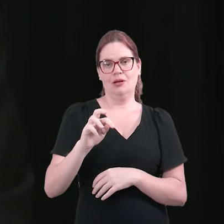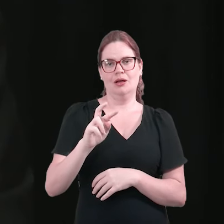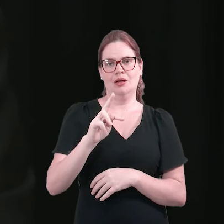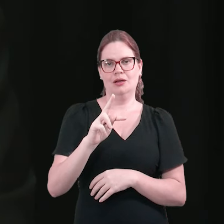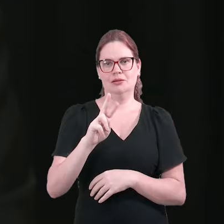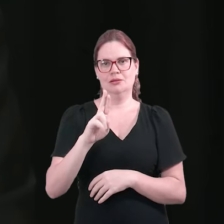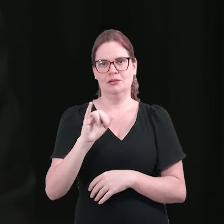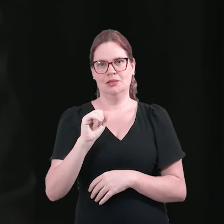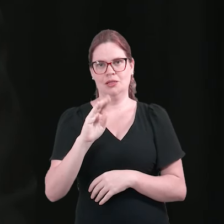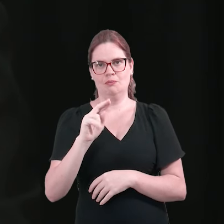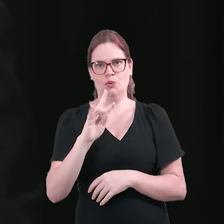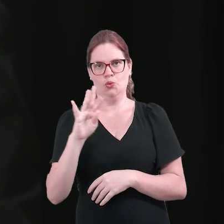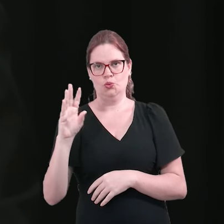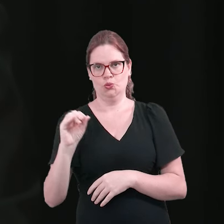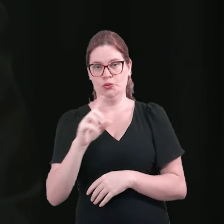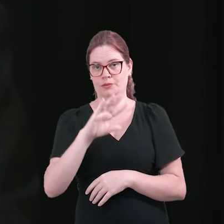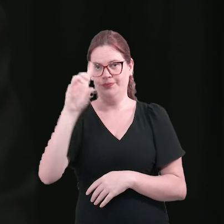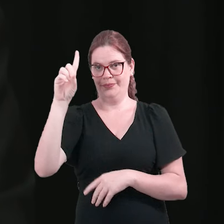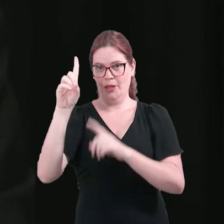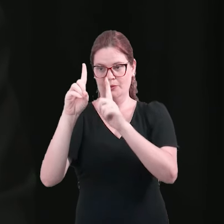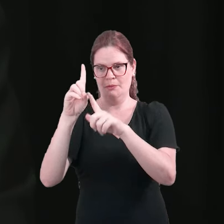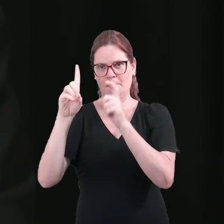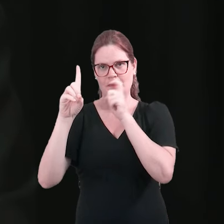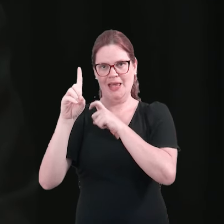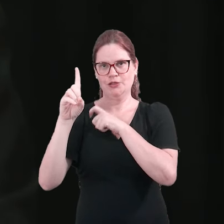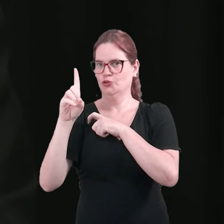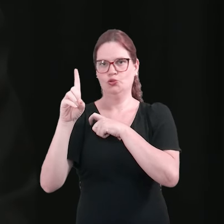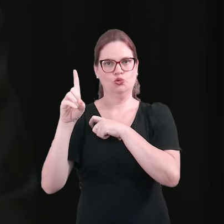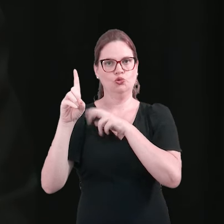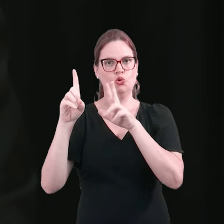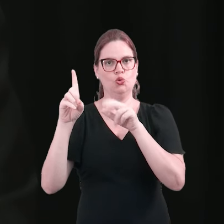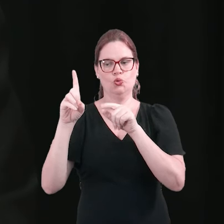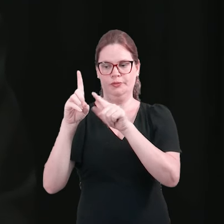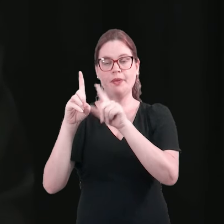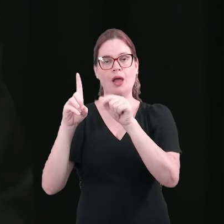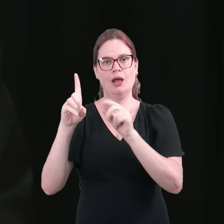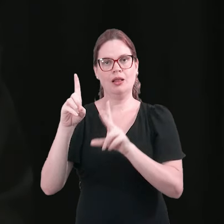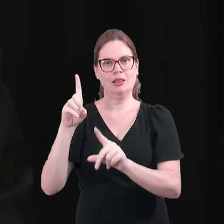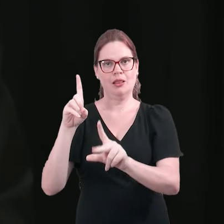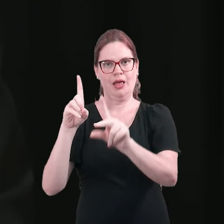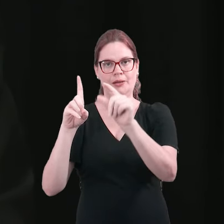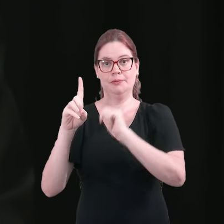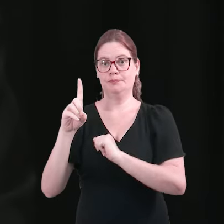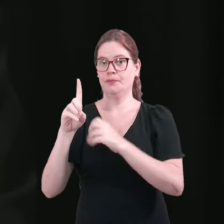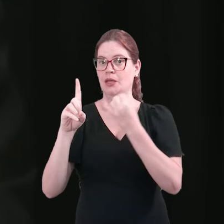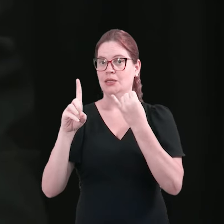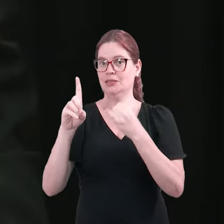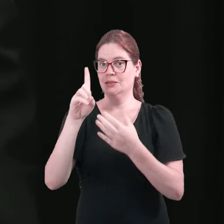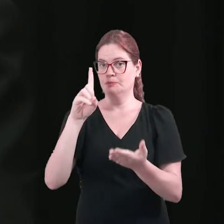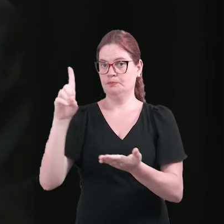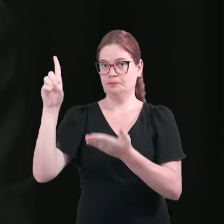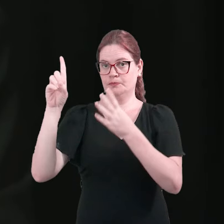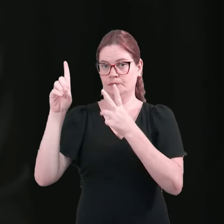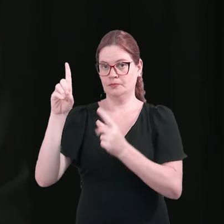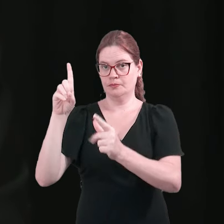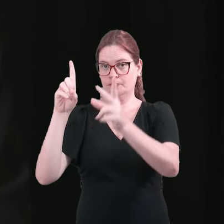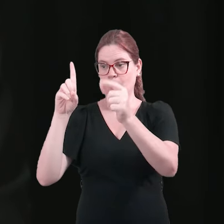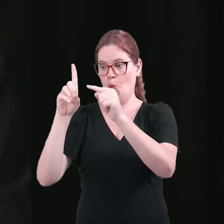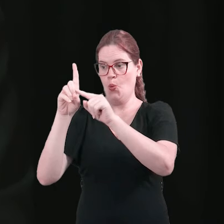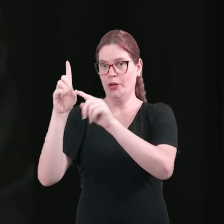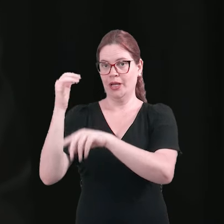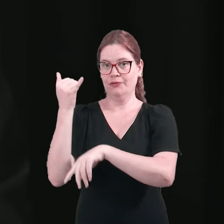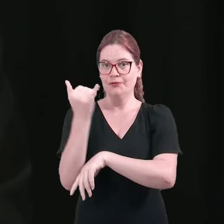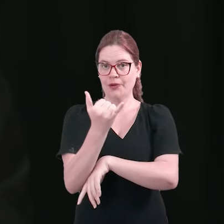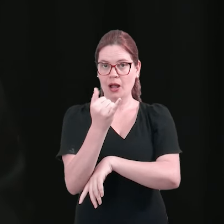E Deus não mente, Uhum. Deus é eterno, né? E se Deus é eterno,